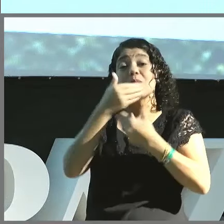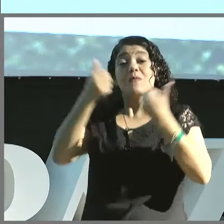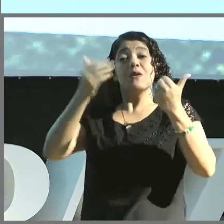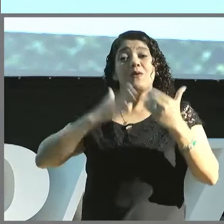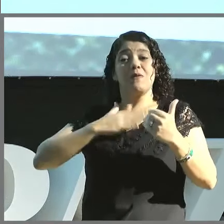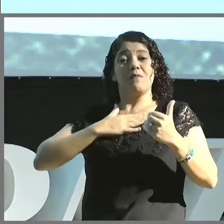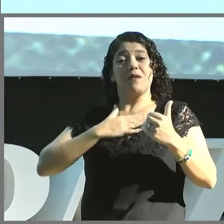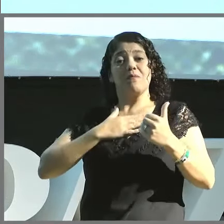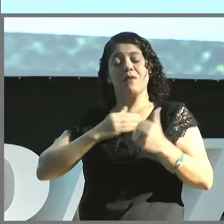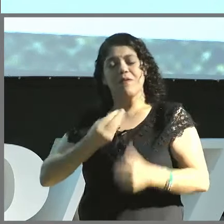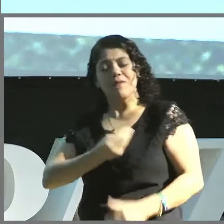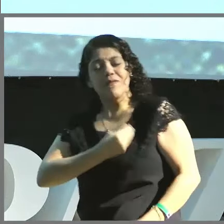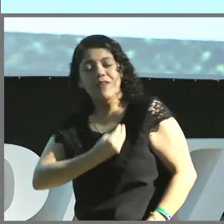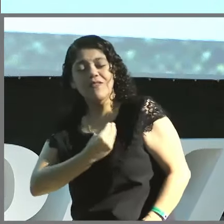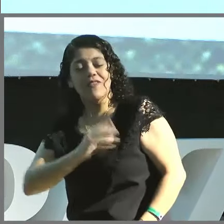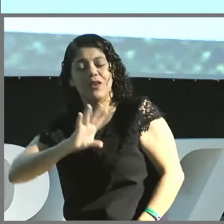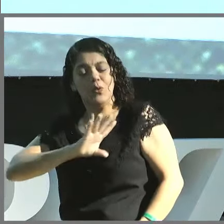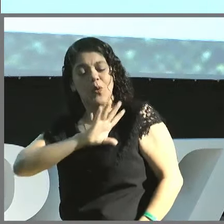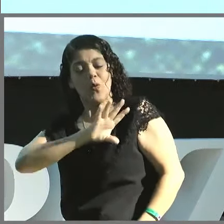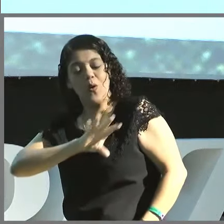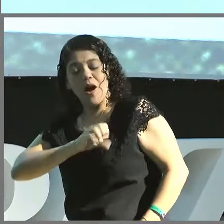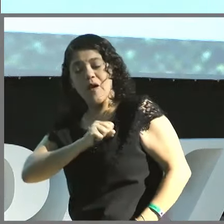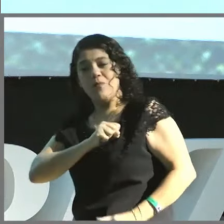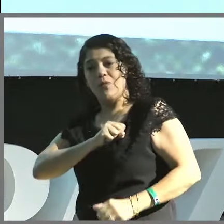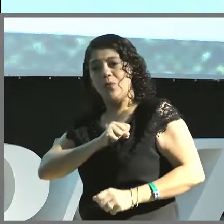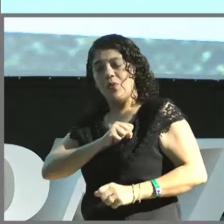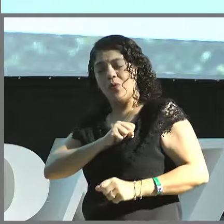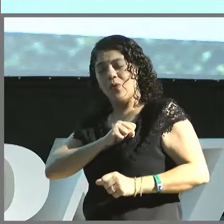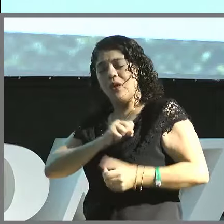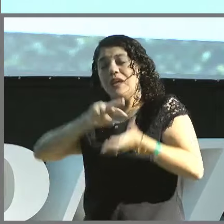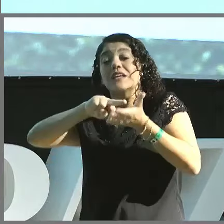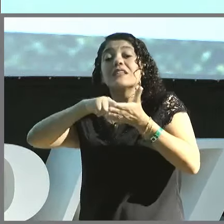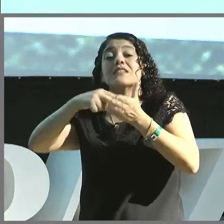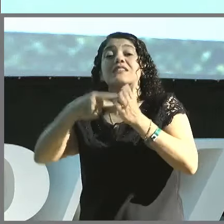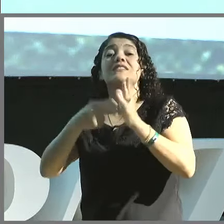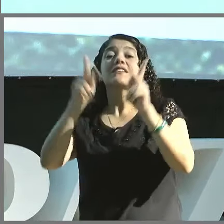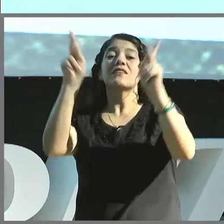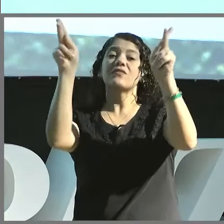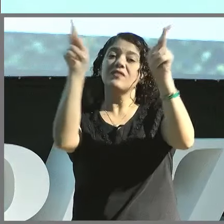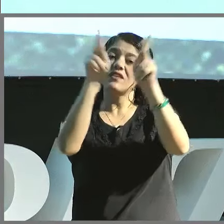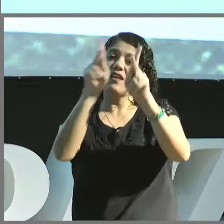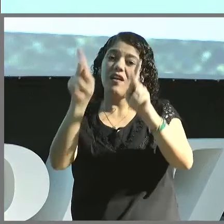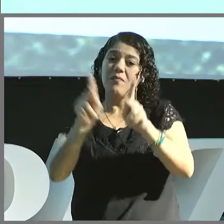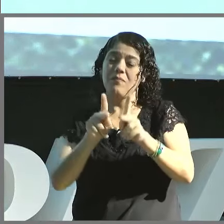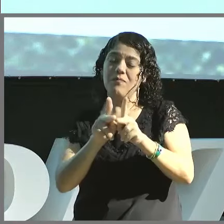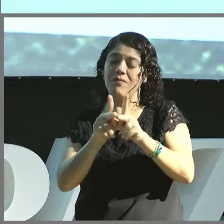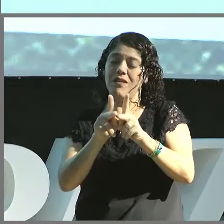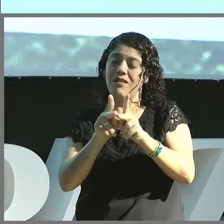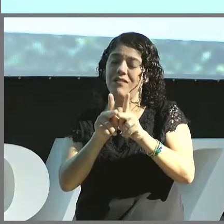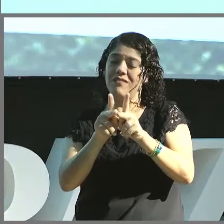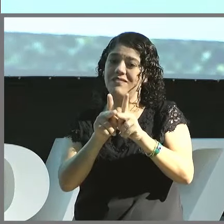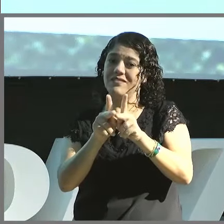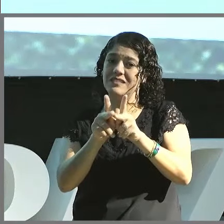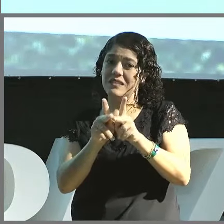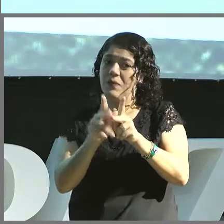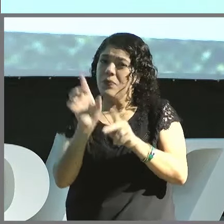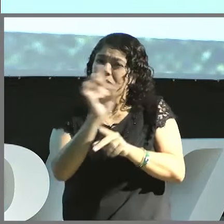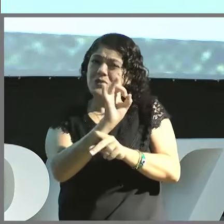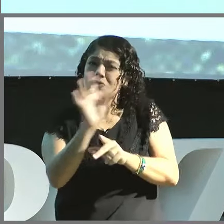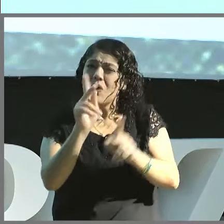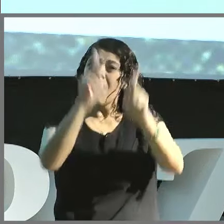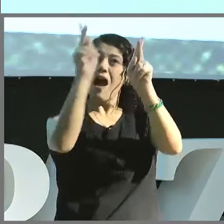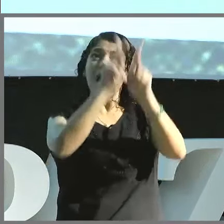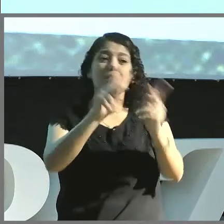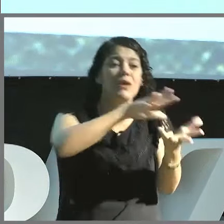vivendo o amor que proclama a paz. Vim trazer a paz, não a paz que